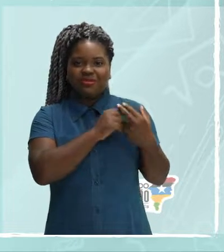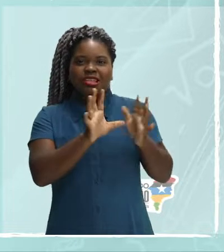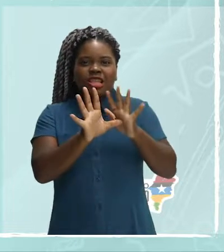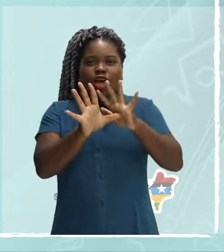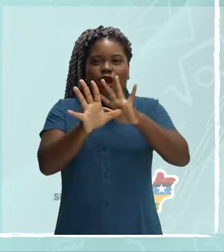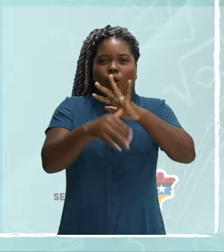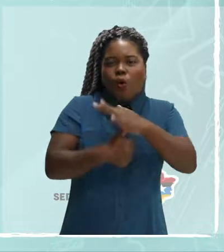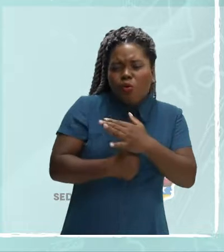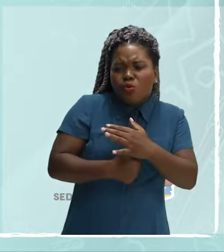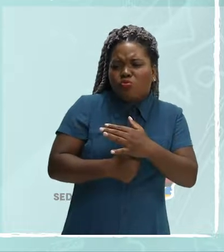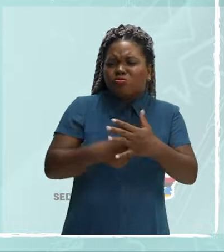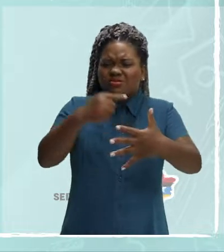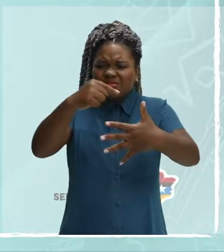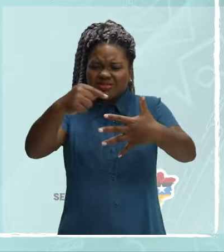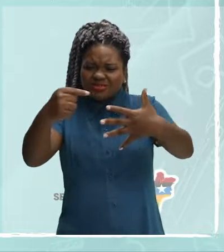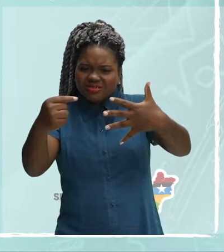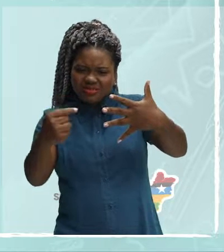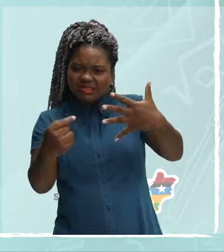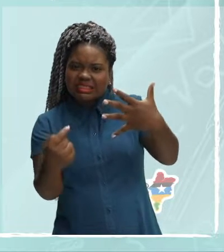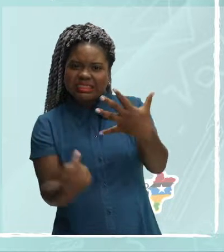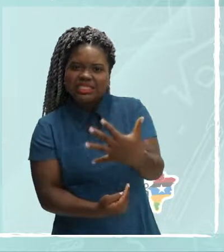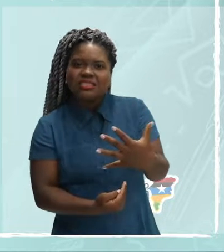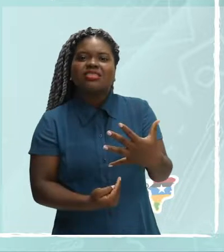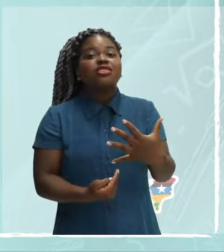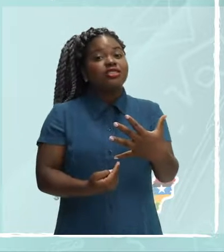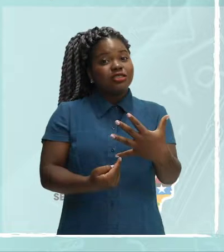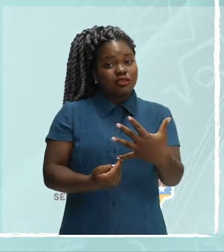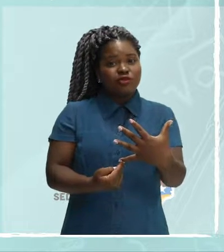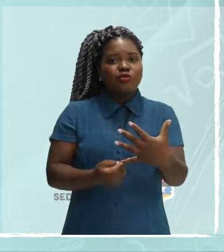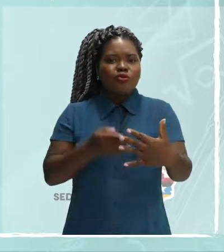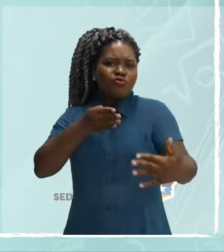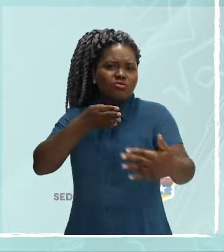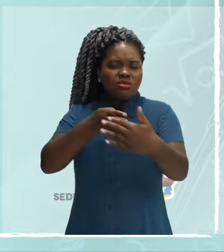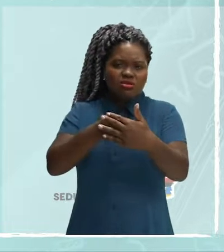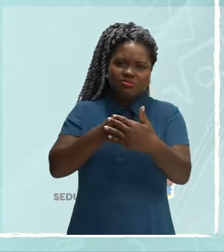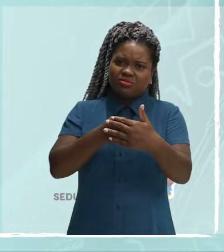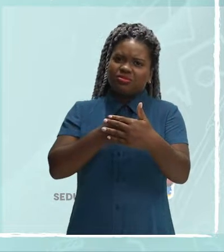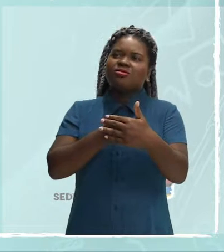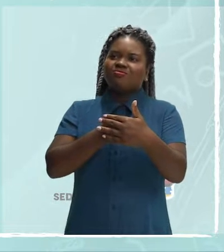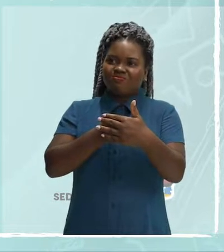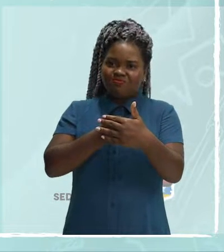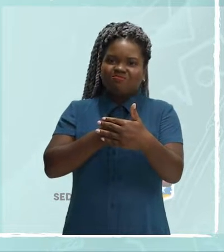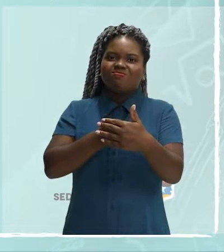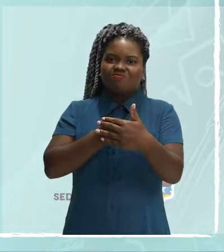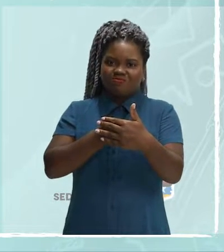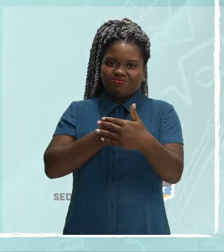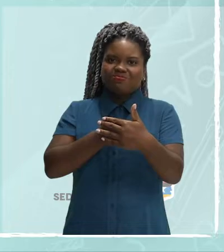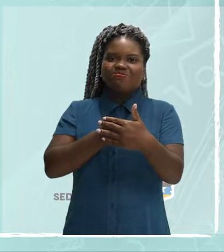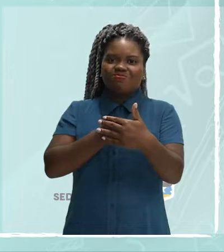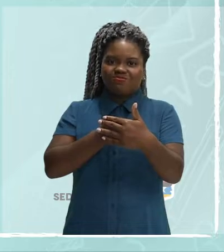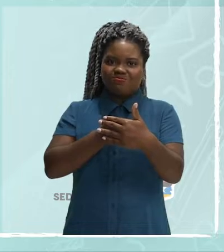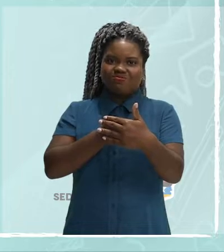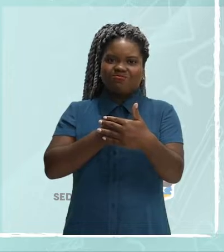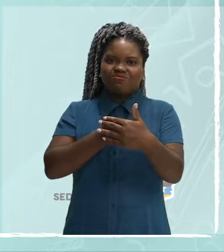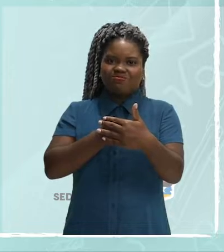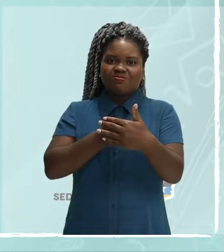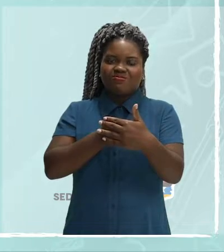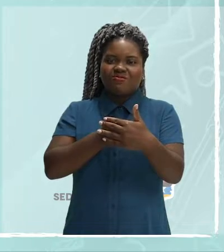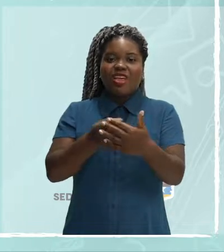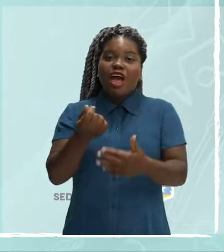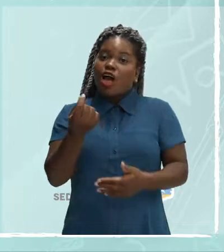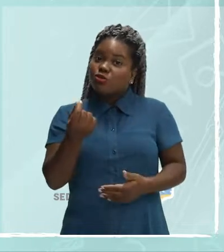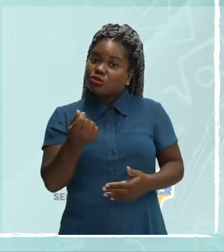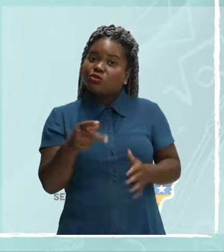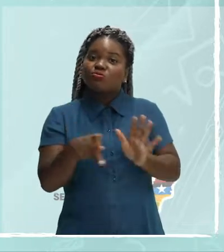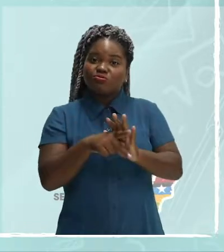Furtos, roubos, subtrações ou impedimentos de ter acesso à sua propriedade, ao seu dinheiro,